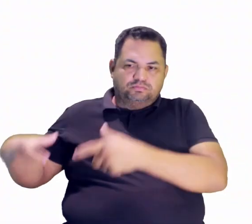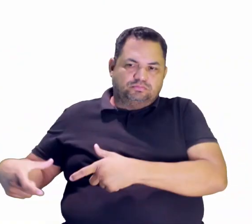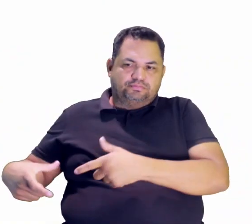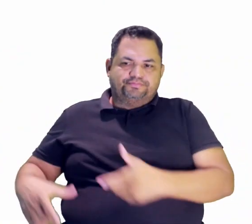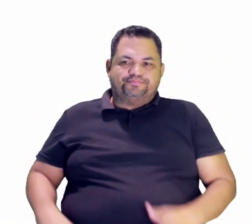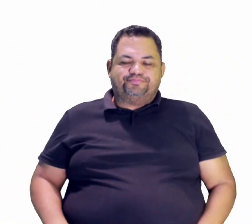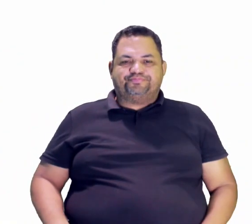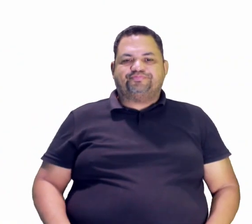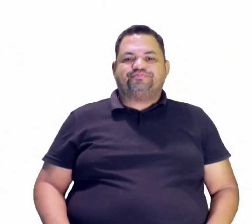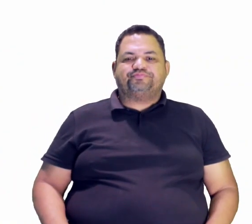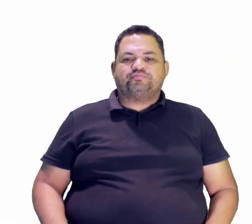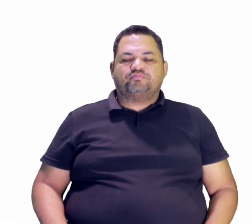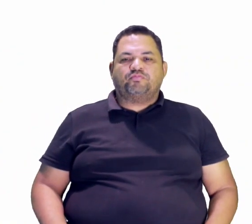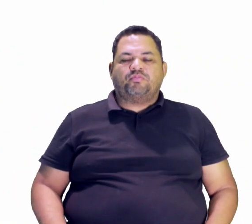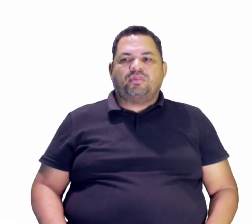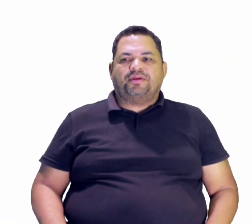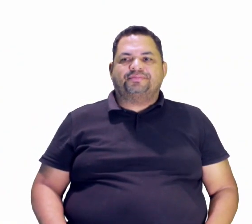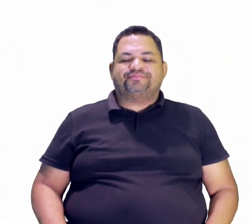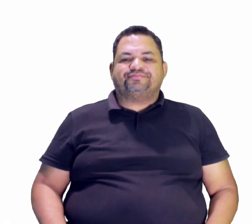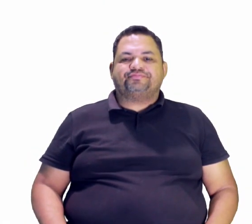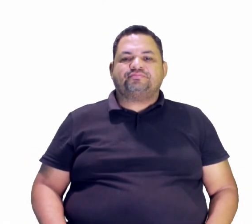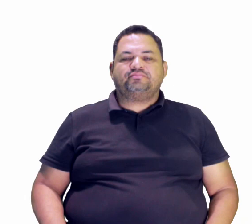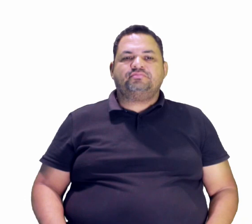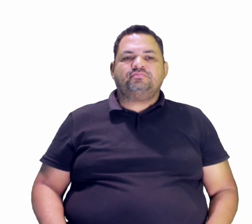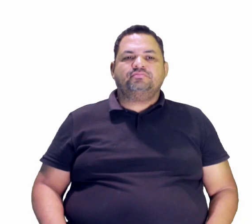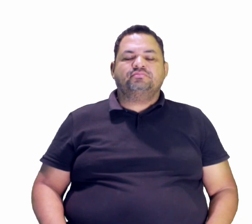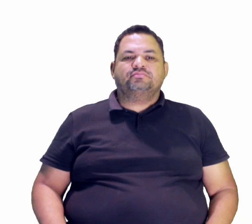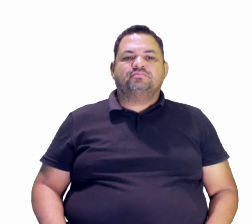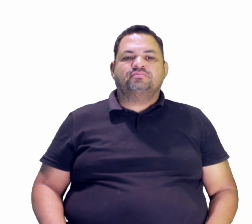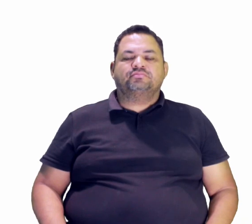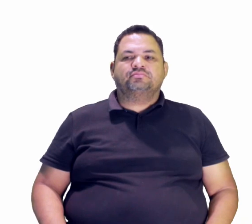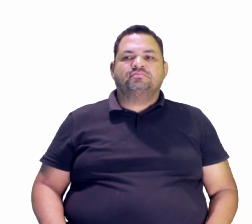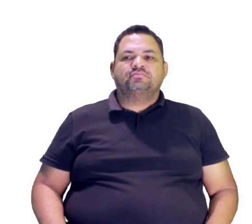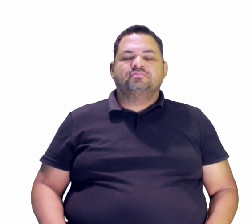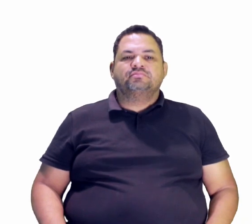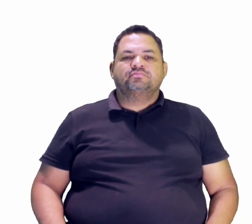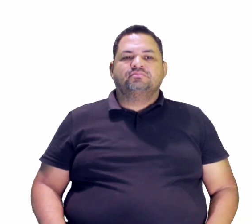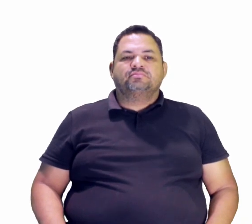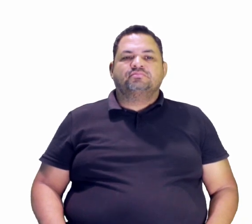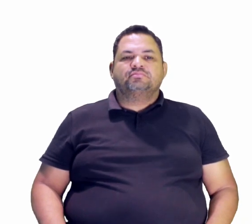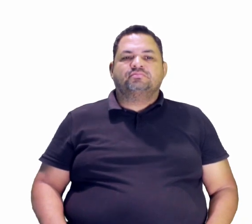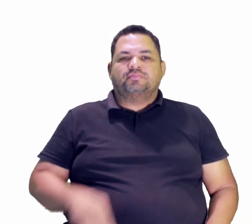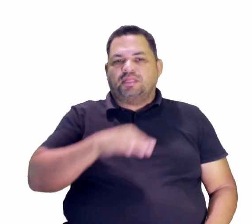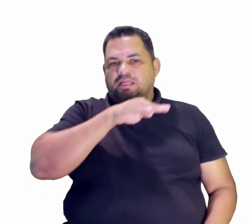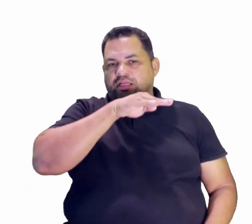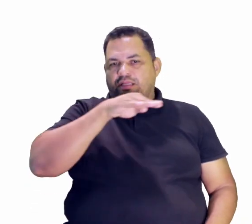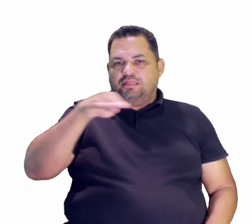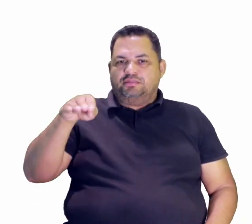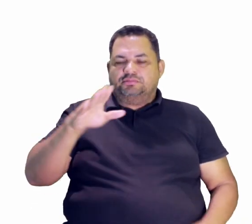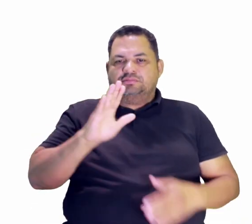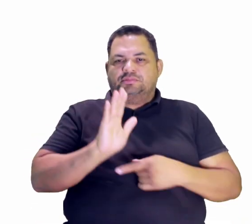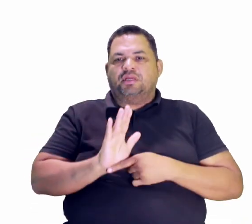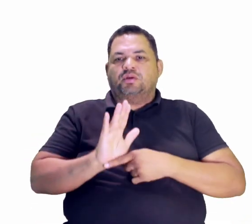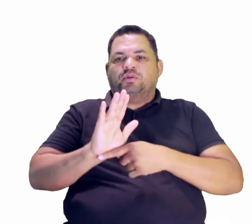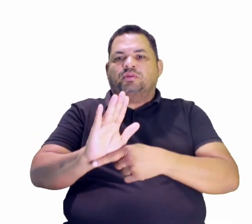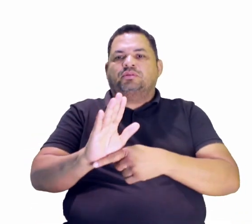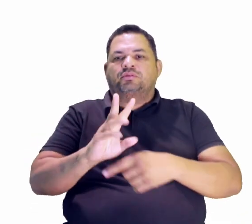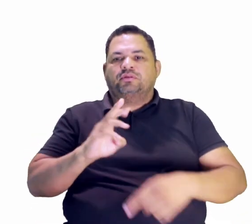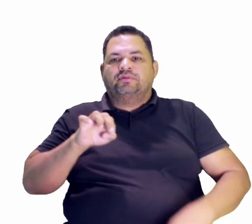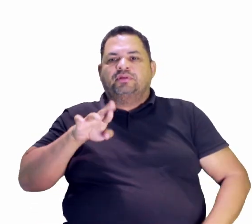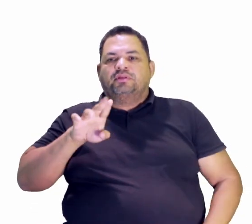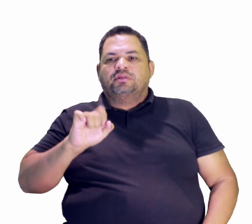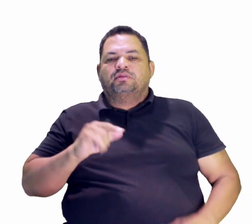Ok? Então, é isso que vai me dar o vetor. Olha bem, a reta que serve de suporte, né, vai